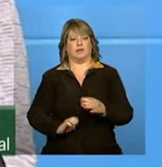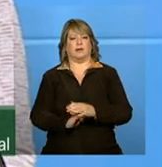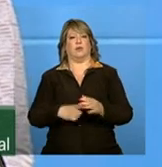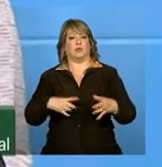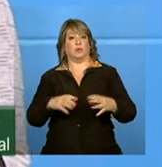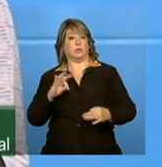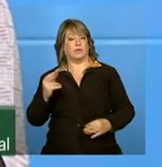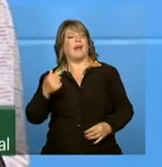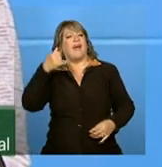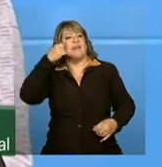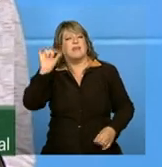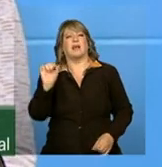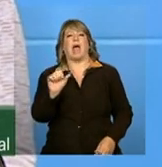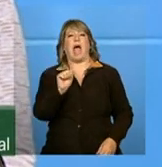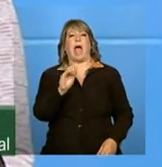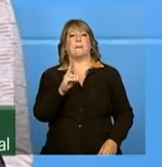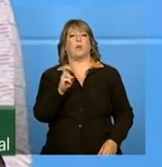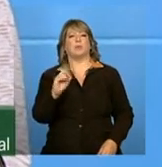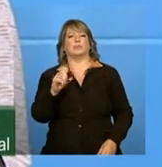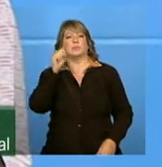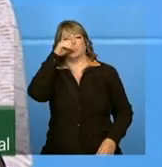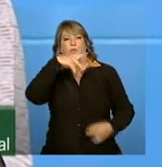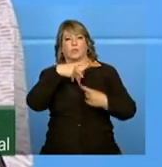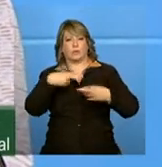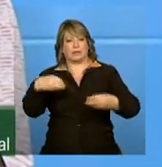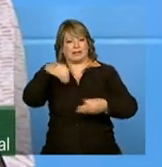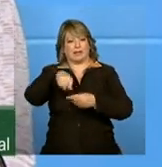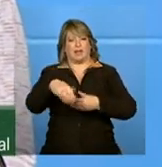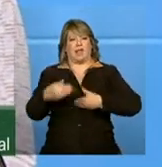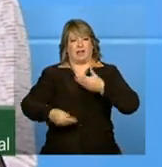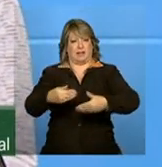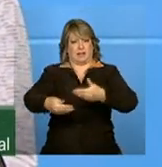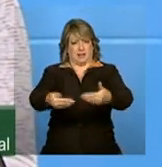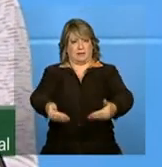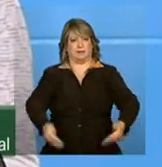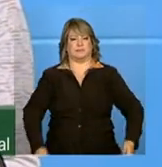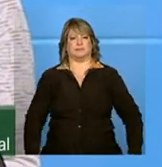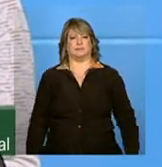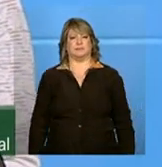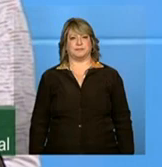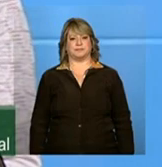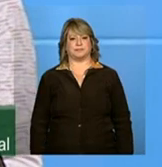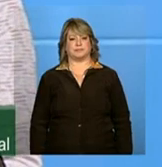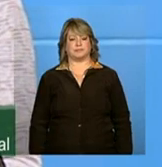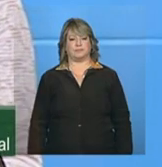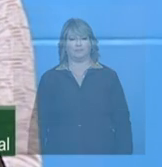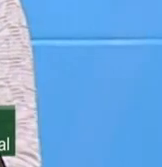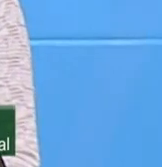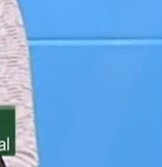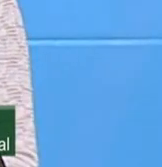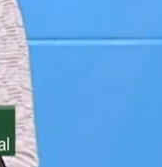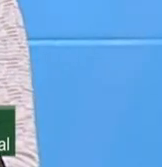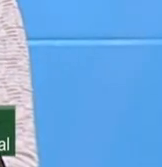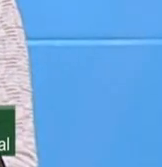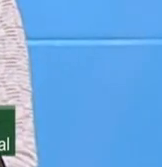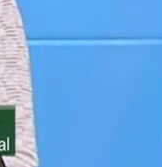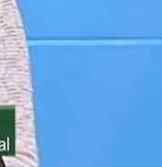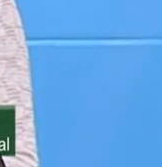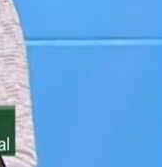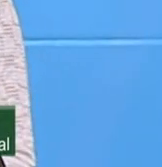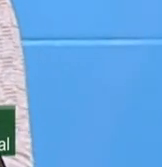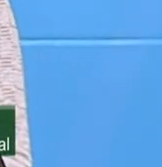evitar abusos dentro da cadeia produtiva. Mas nós queremos levar isso adiante, porque não é mais suficiente que as